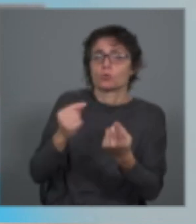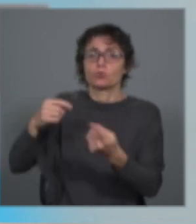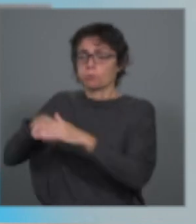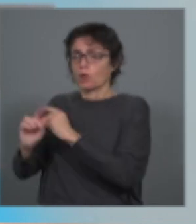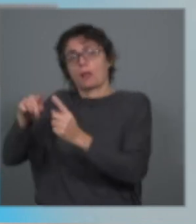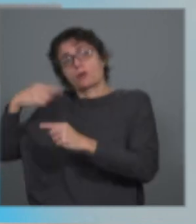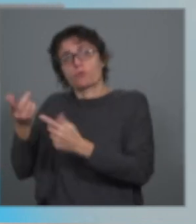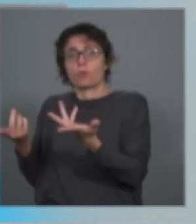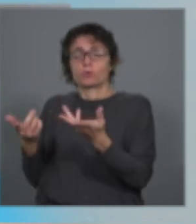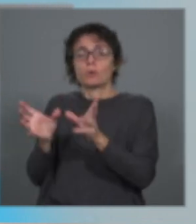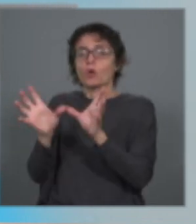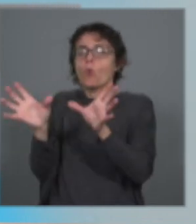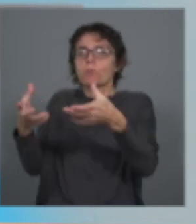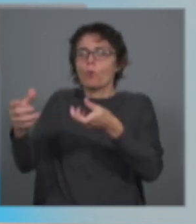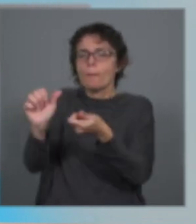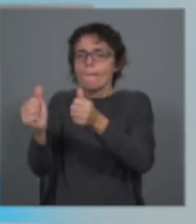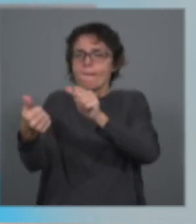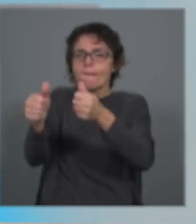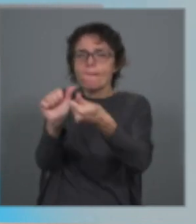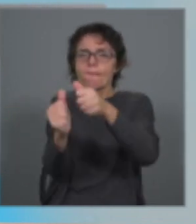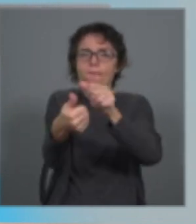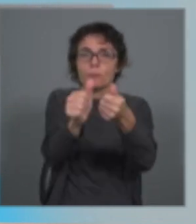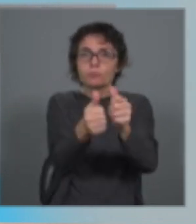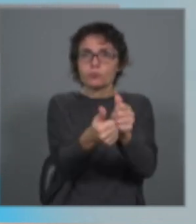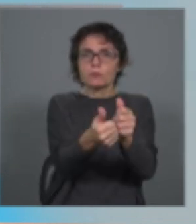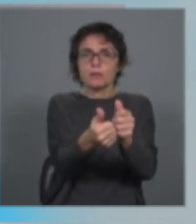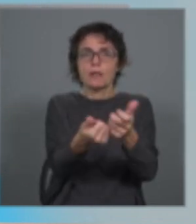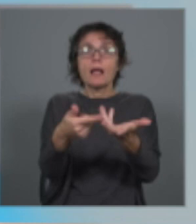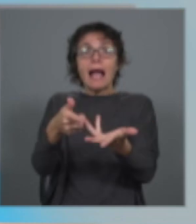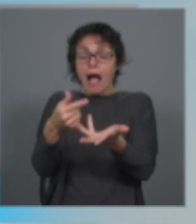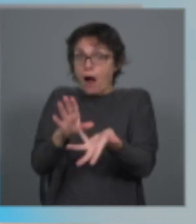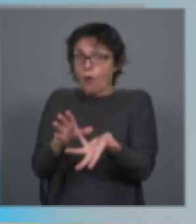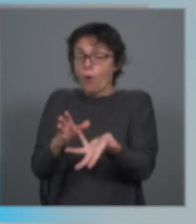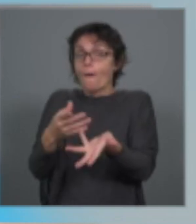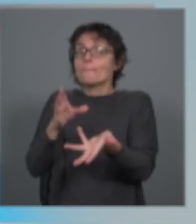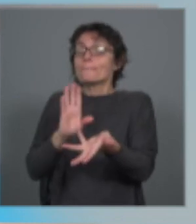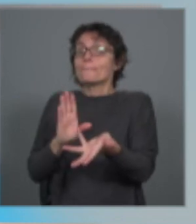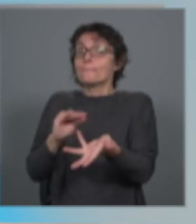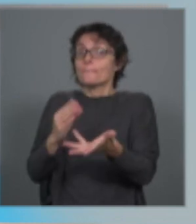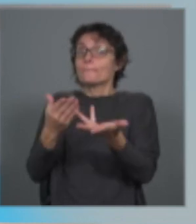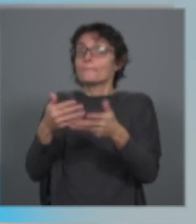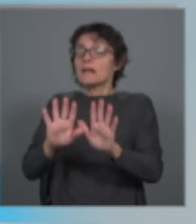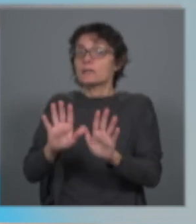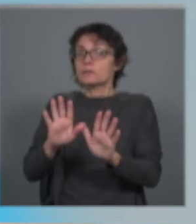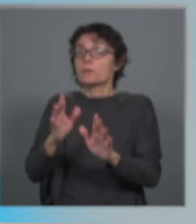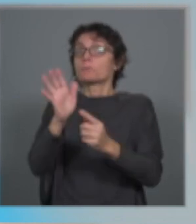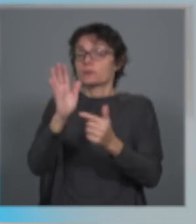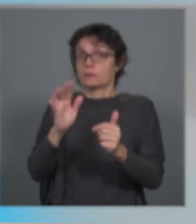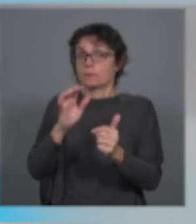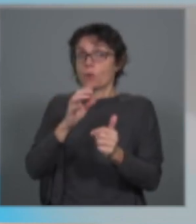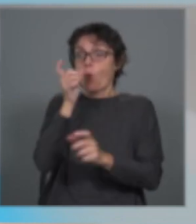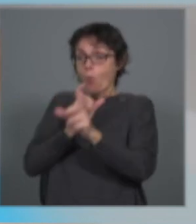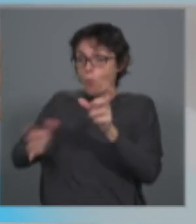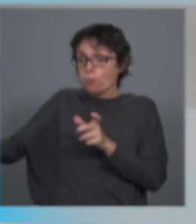das bruxas, não é? Portanto, o facto de um povo ter subsistido como o nosso, enquanto